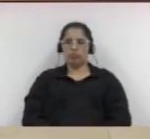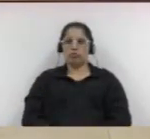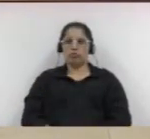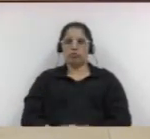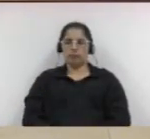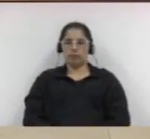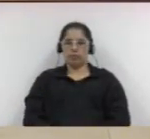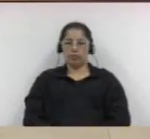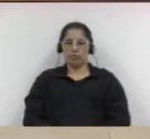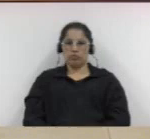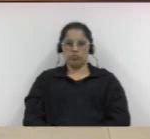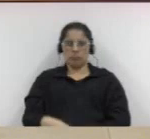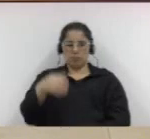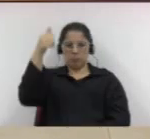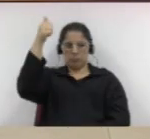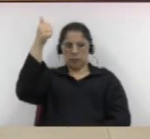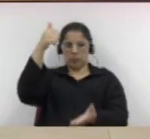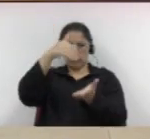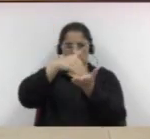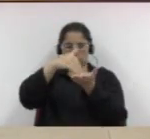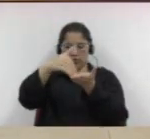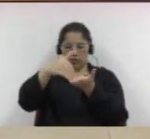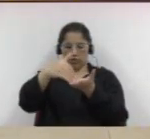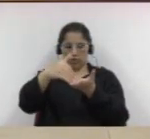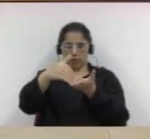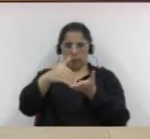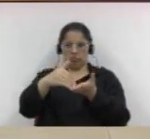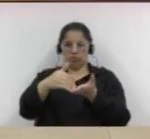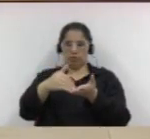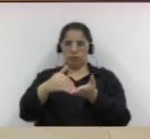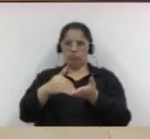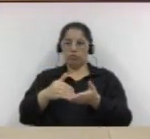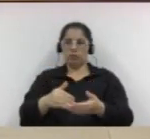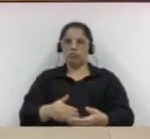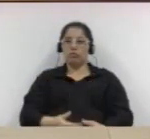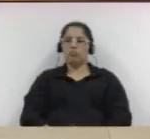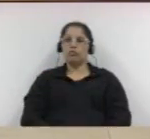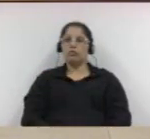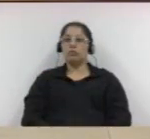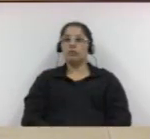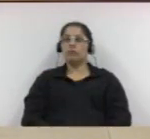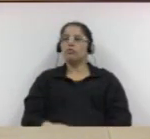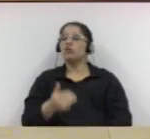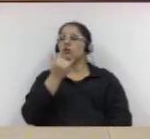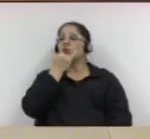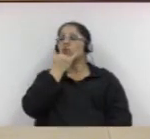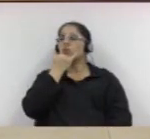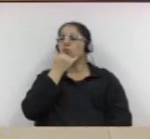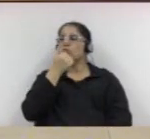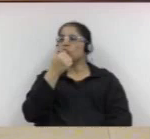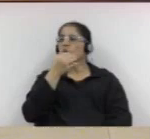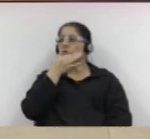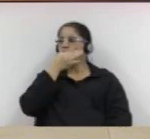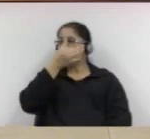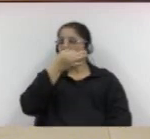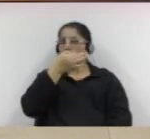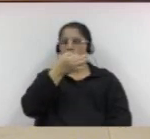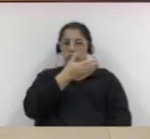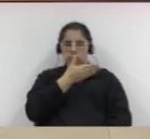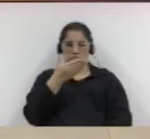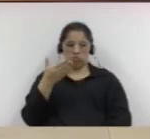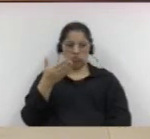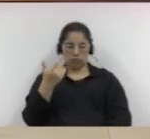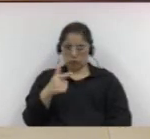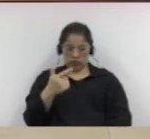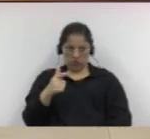Ao primeiro secretário para a leitura. Aliás, alguém mais deseja discutir o requerimento?